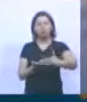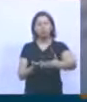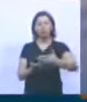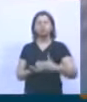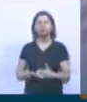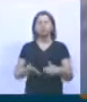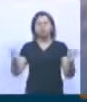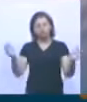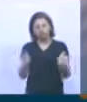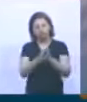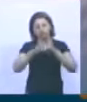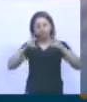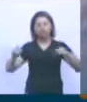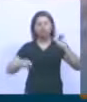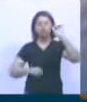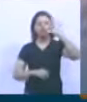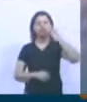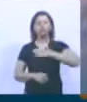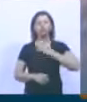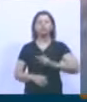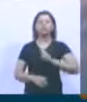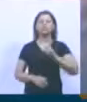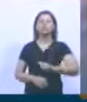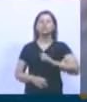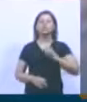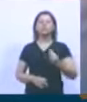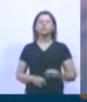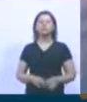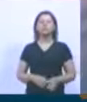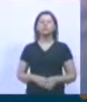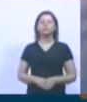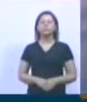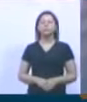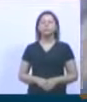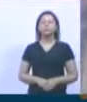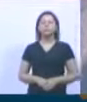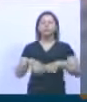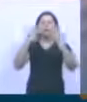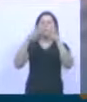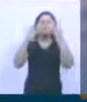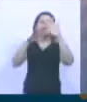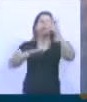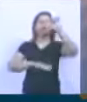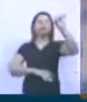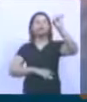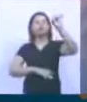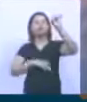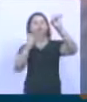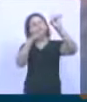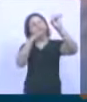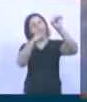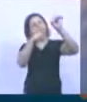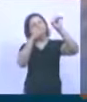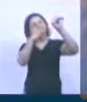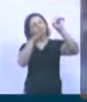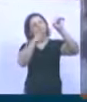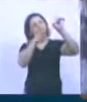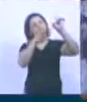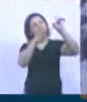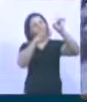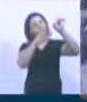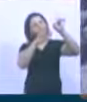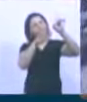das maravilhas que vais realizar na minha vida. E aplauda esse Deus maravilhoso, digno da